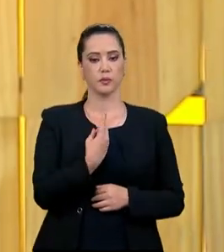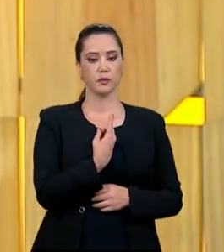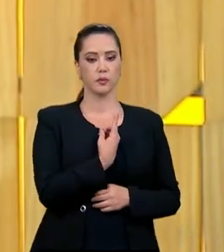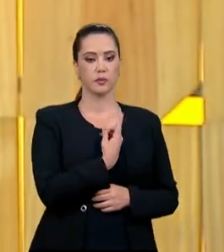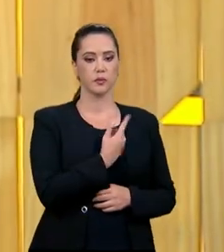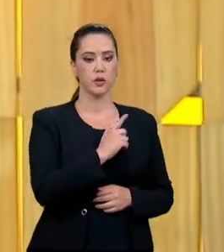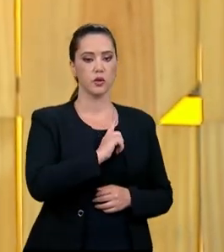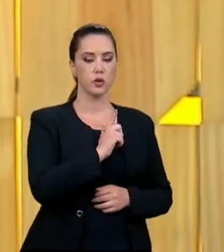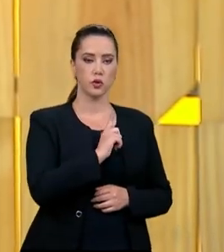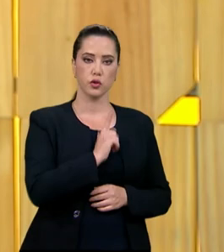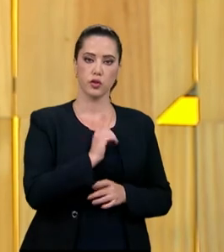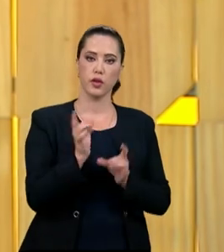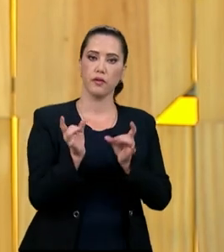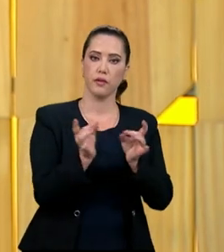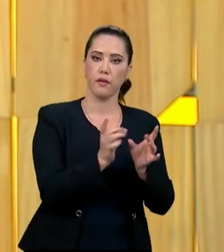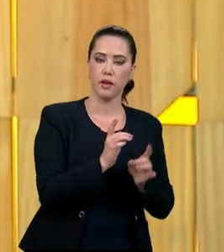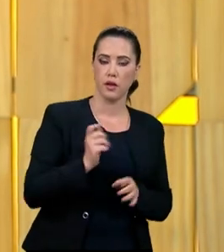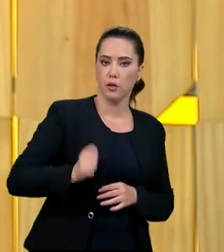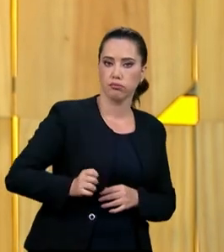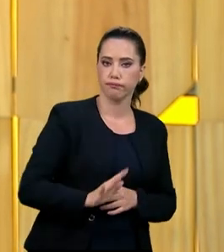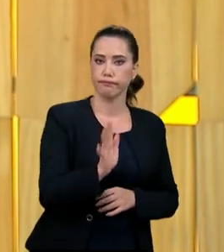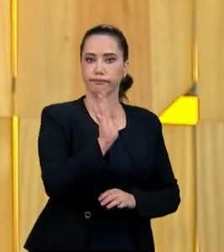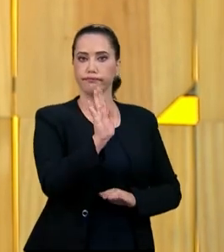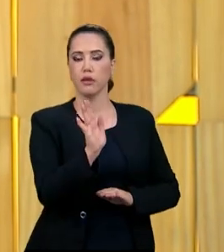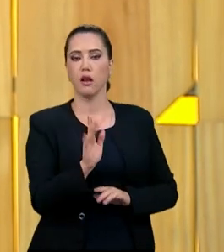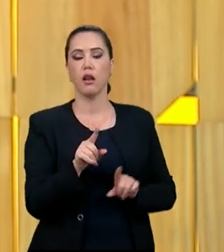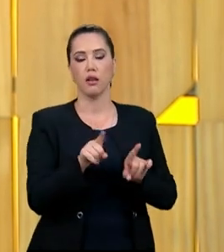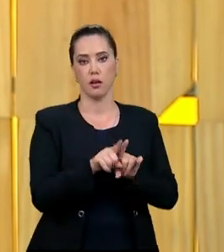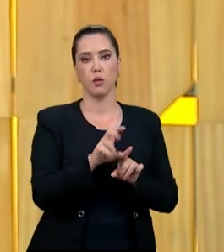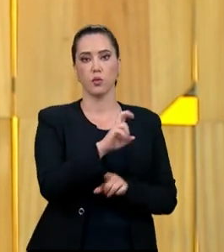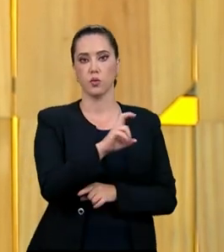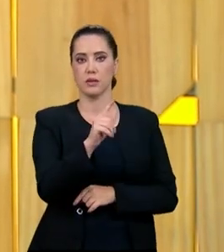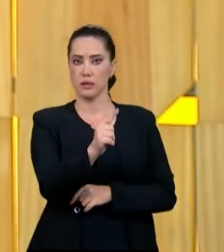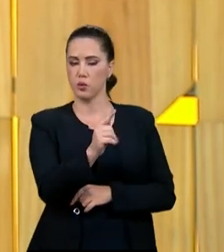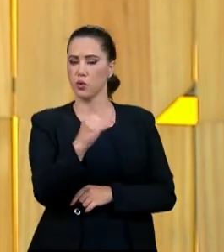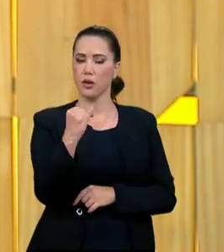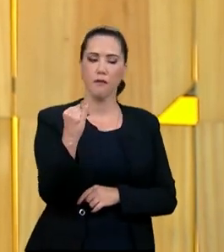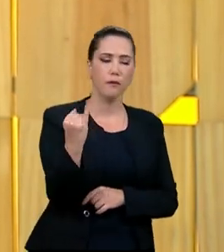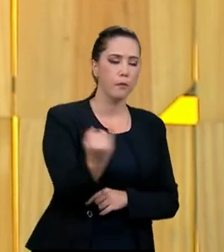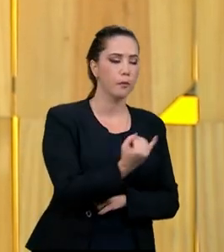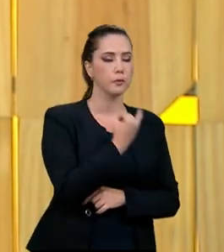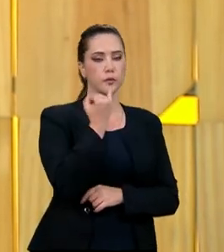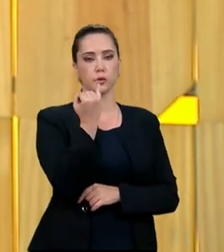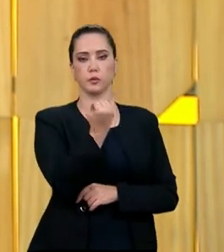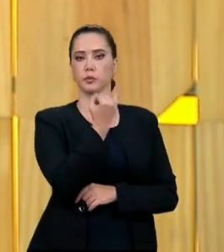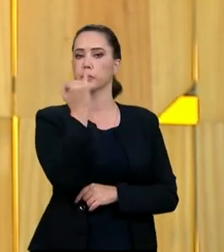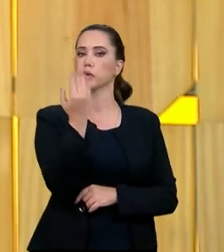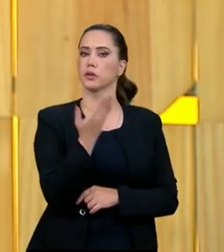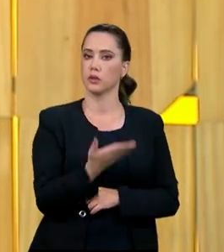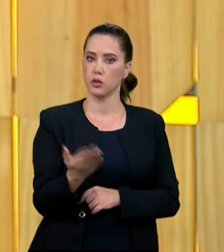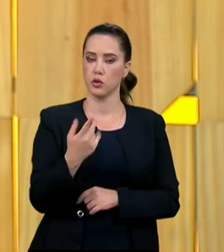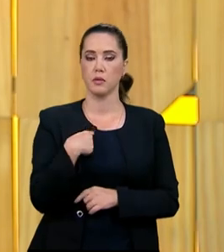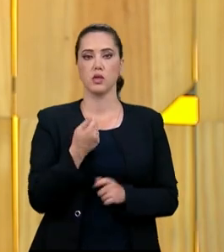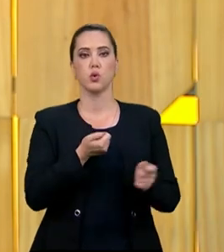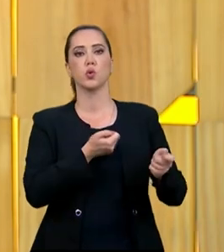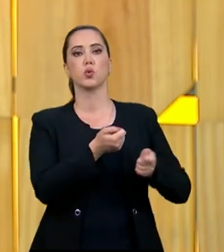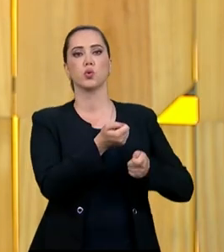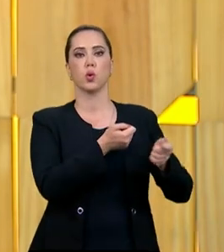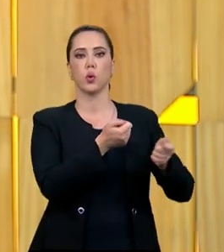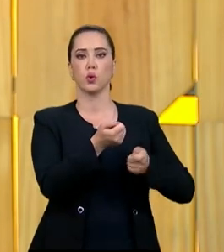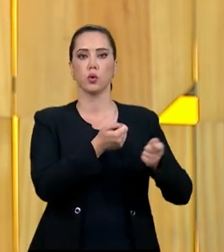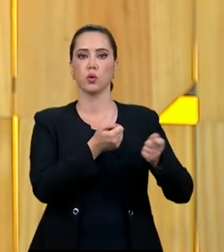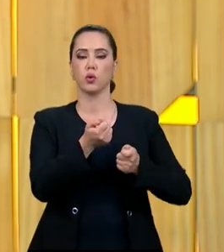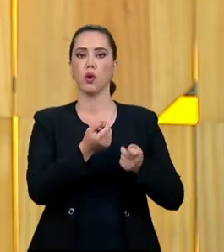realmente mais um grande avanço em termos de infraestrutura do país, só que lembrando que a gente monitora os investimentos previstos em todos esses